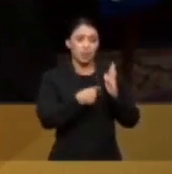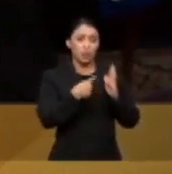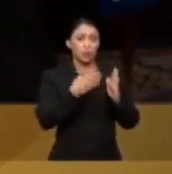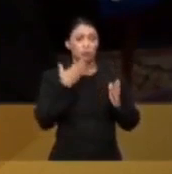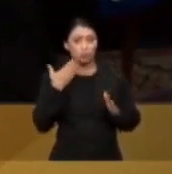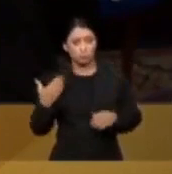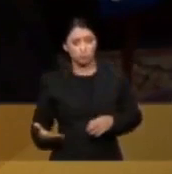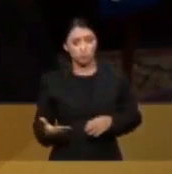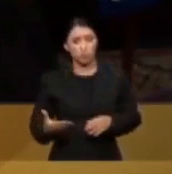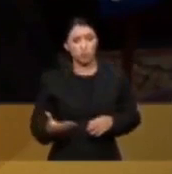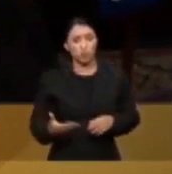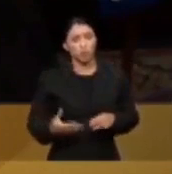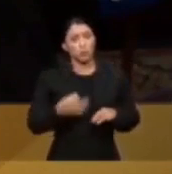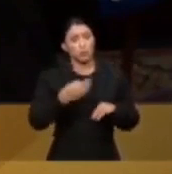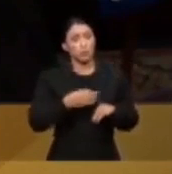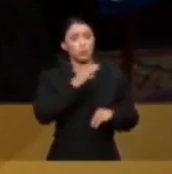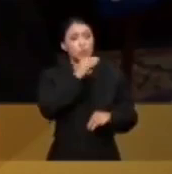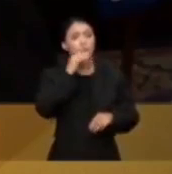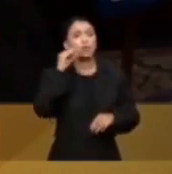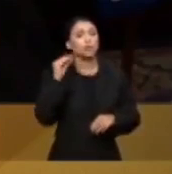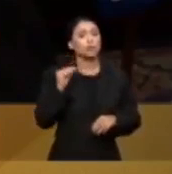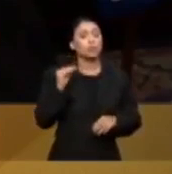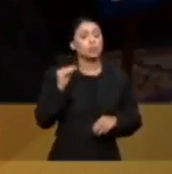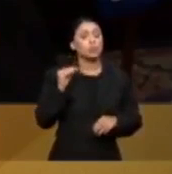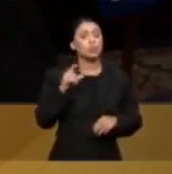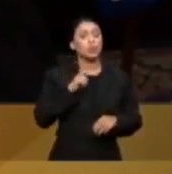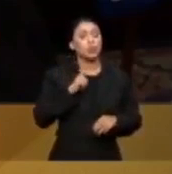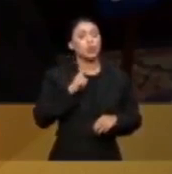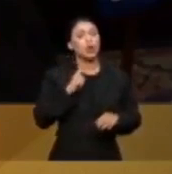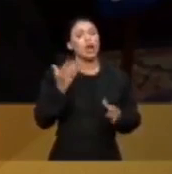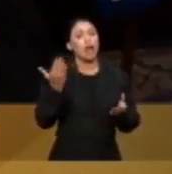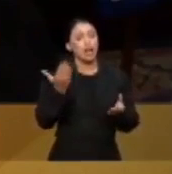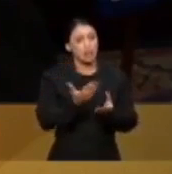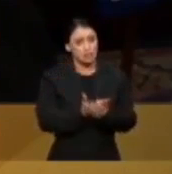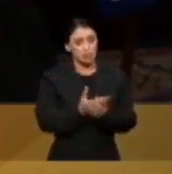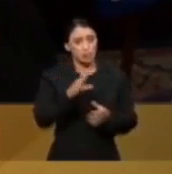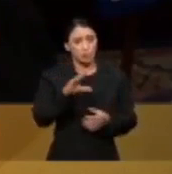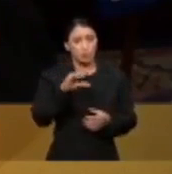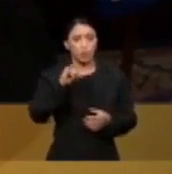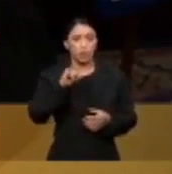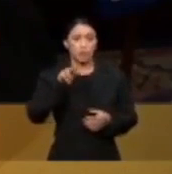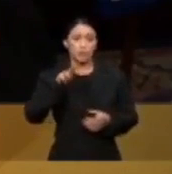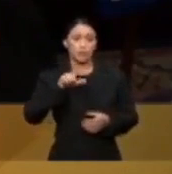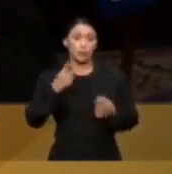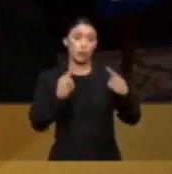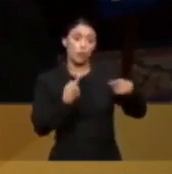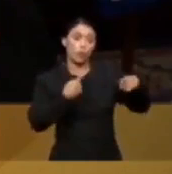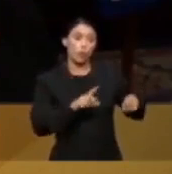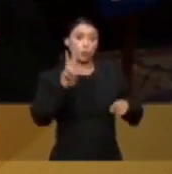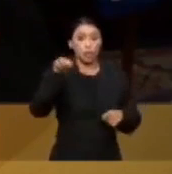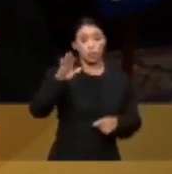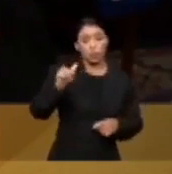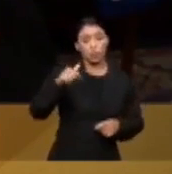eminente ministro Celso de Mello conheceu de ação civil originária, ajuizada contra a União, impugnando